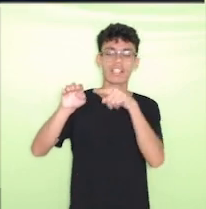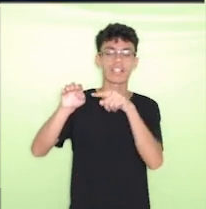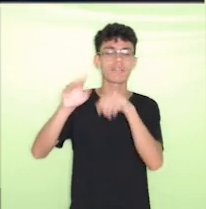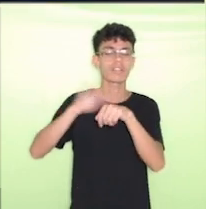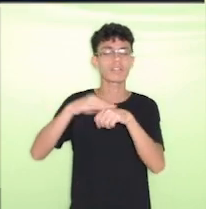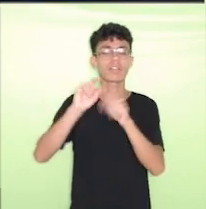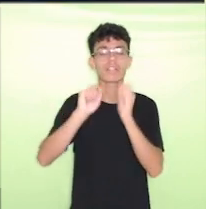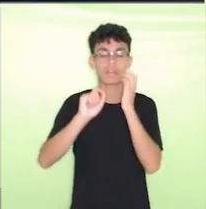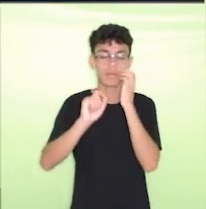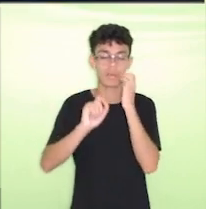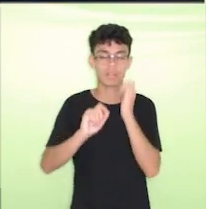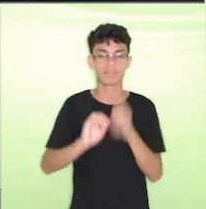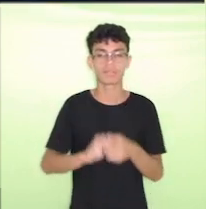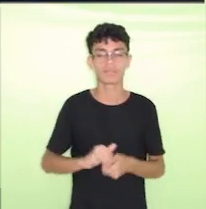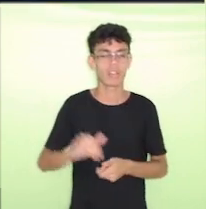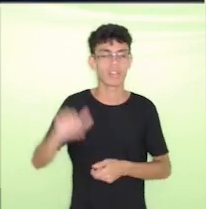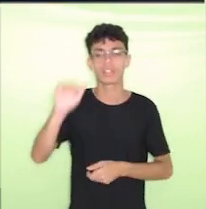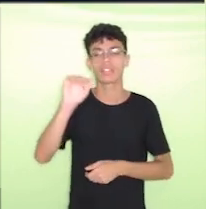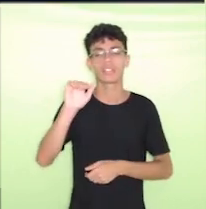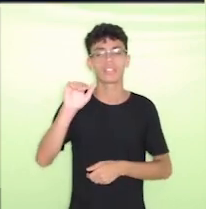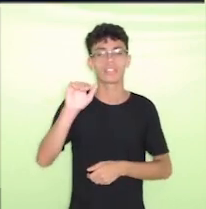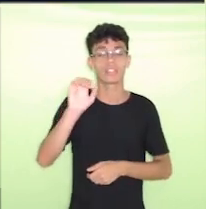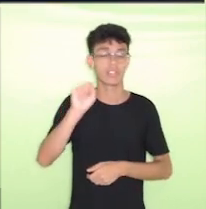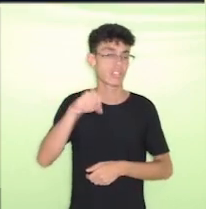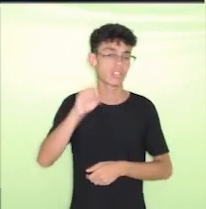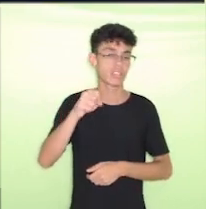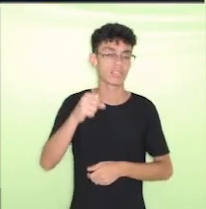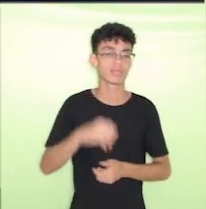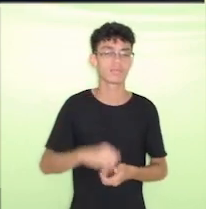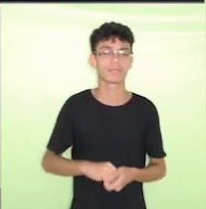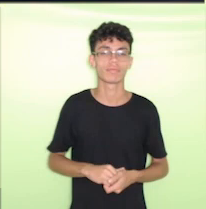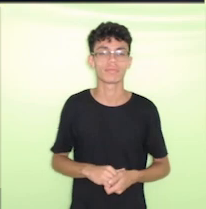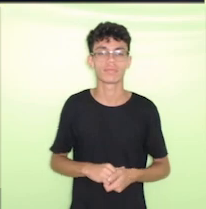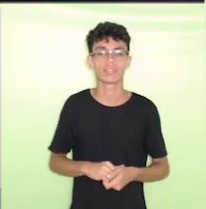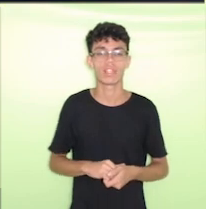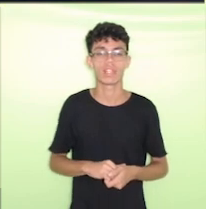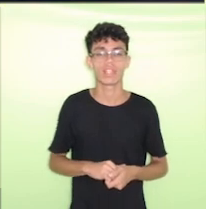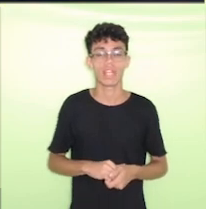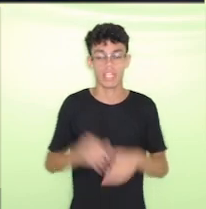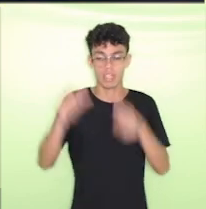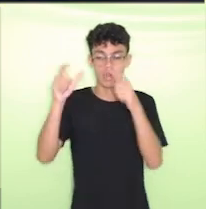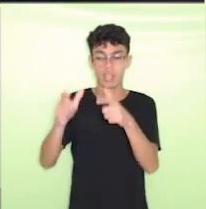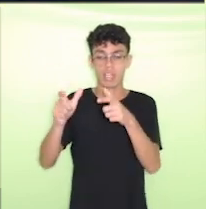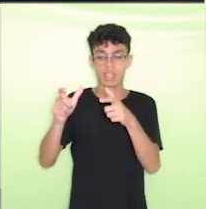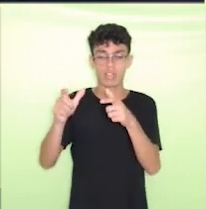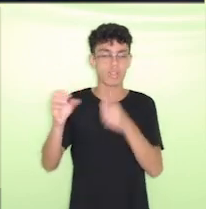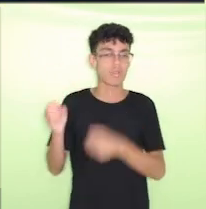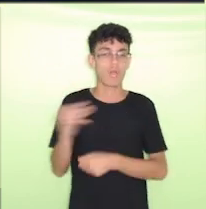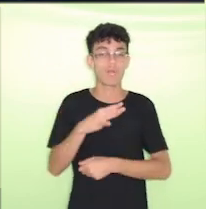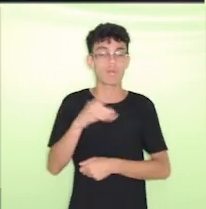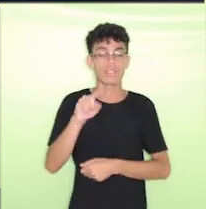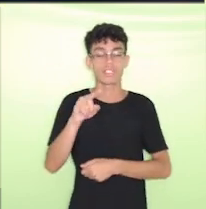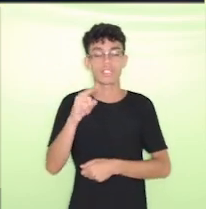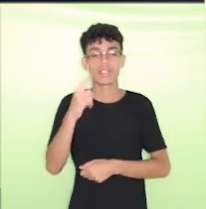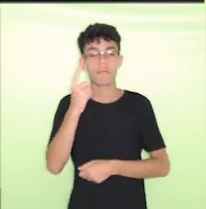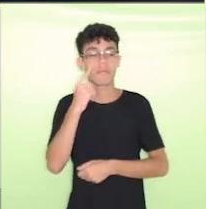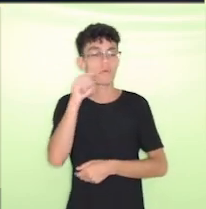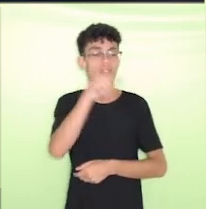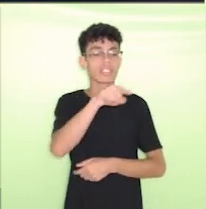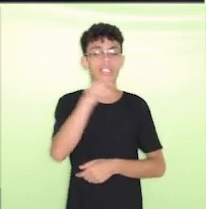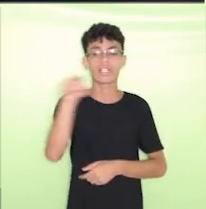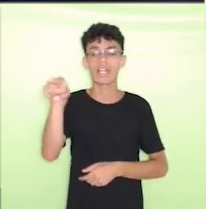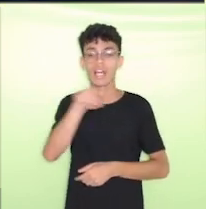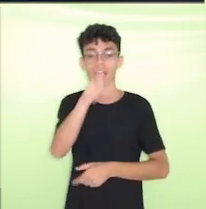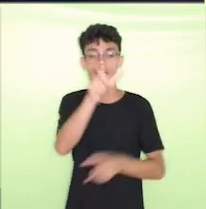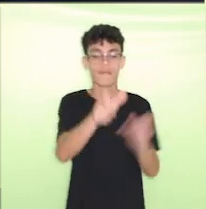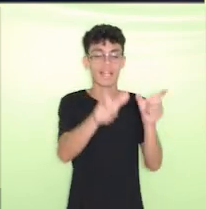seria uma... Cuidadora? Sim. E nesse novo posto, você apenas nos indicaria aquelas